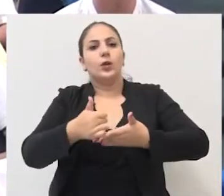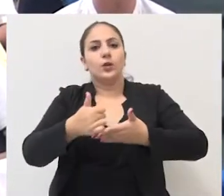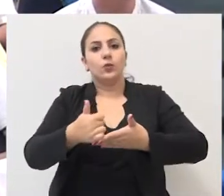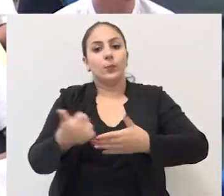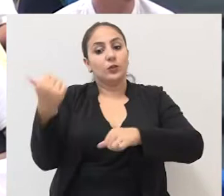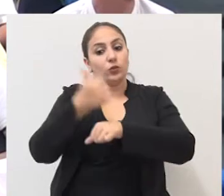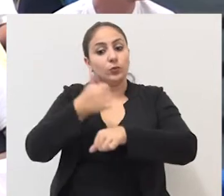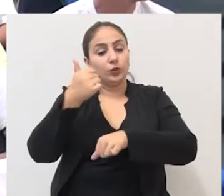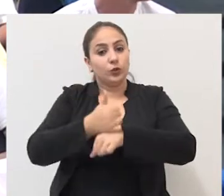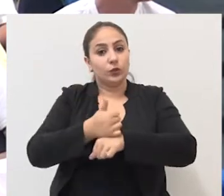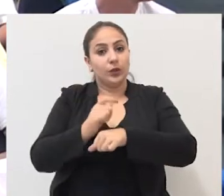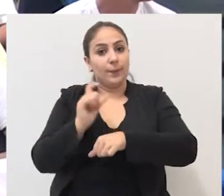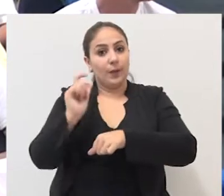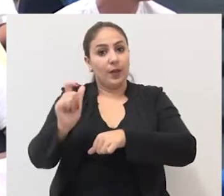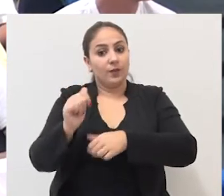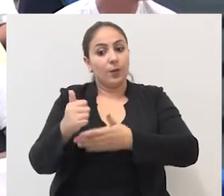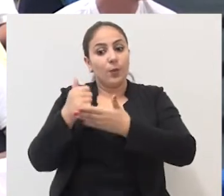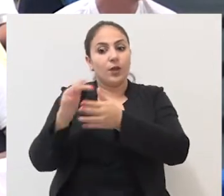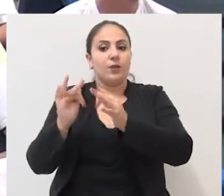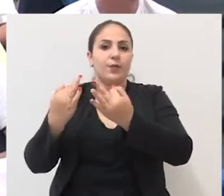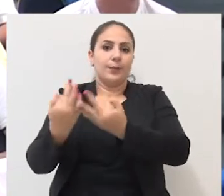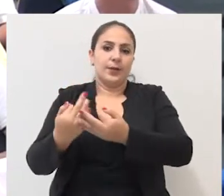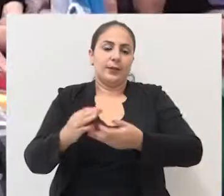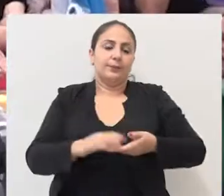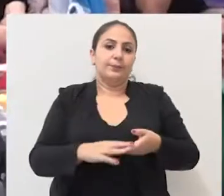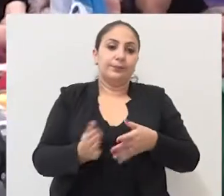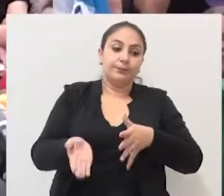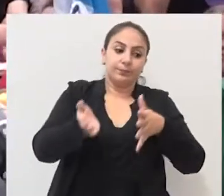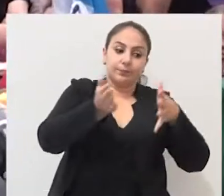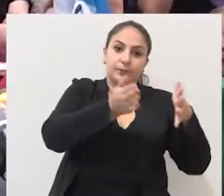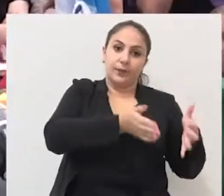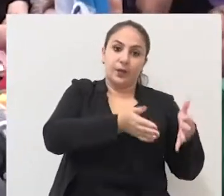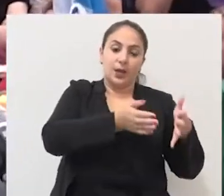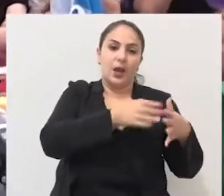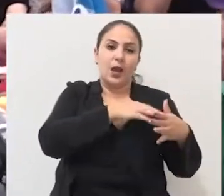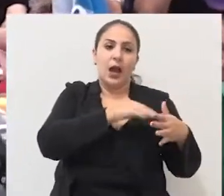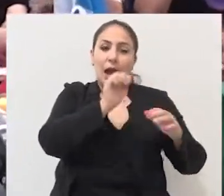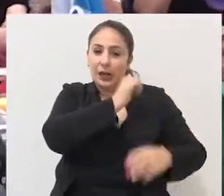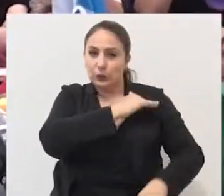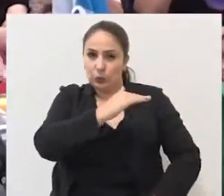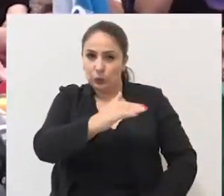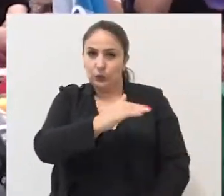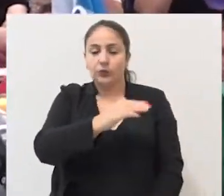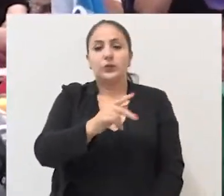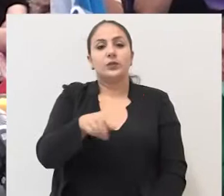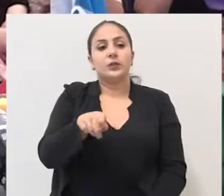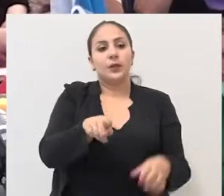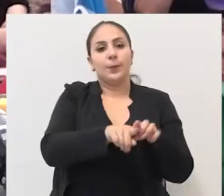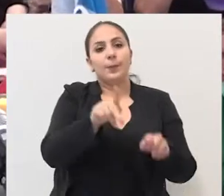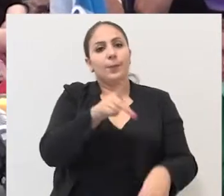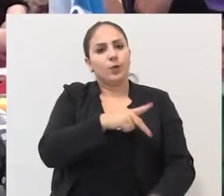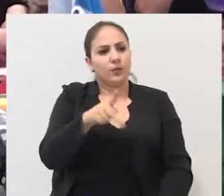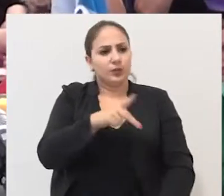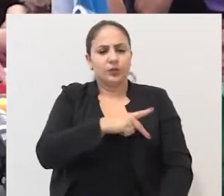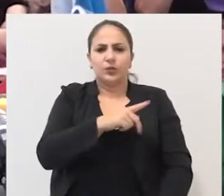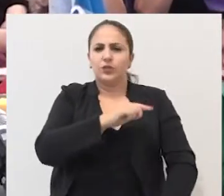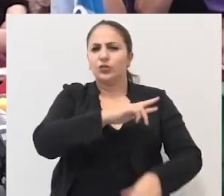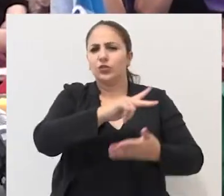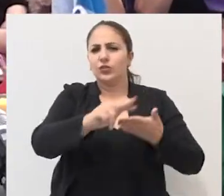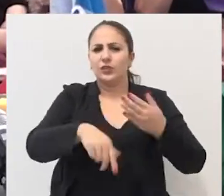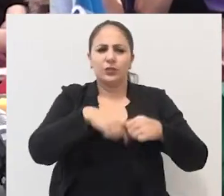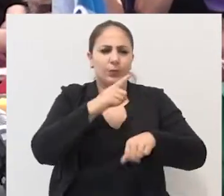ao substitutivo e a favor da família. De outro, estudantes e educadores que em